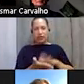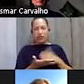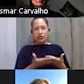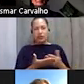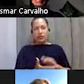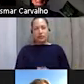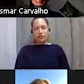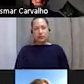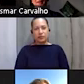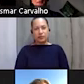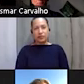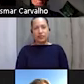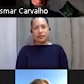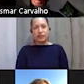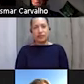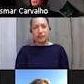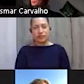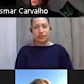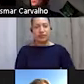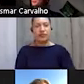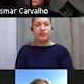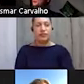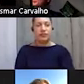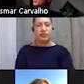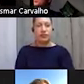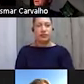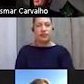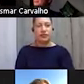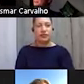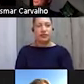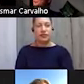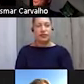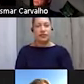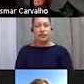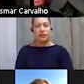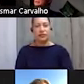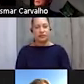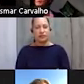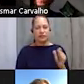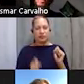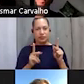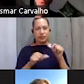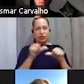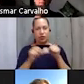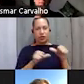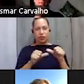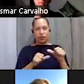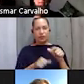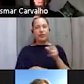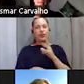Você conhece essa frase, né? Conheço, eu já li algumas vezes, eu gosto muito do Darwin, gosto muito da relação dele com a